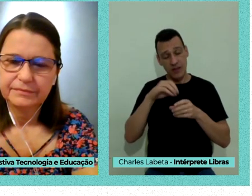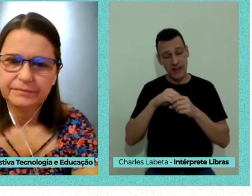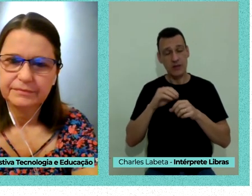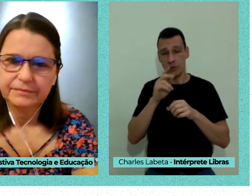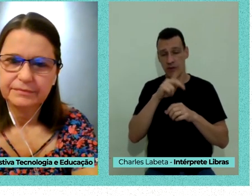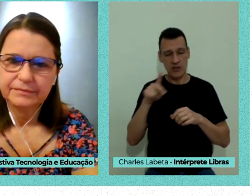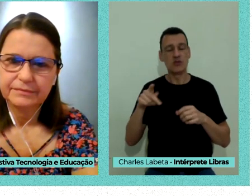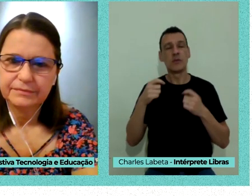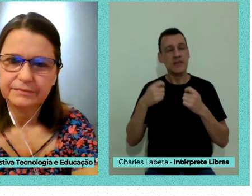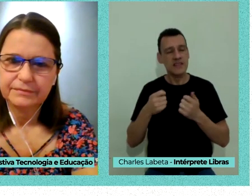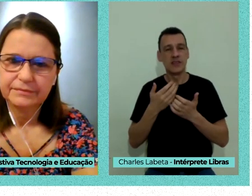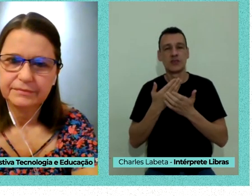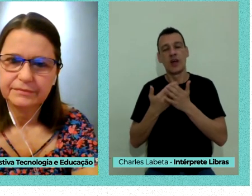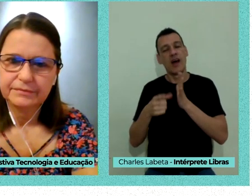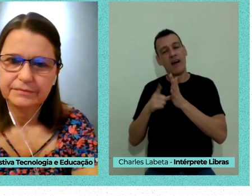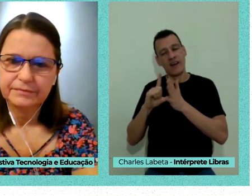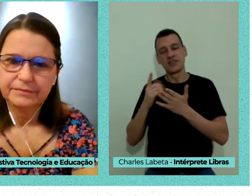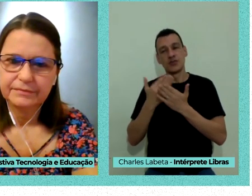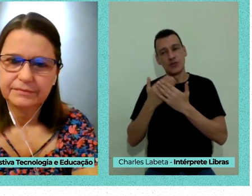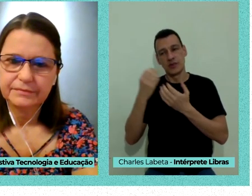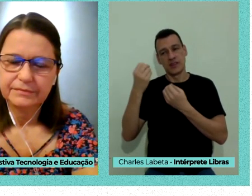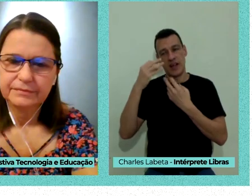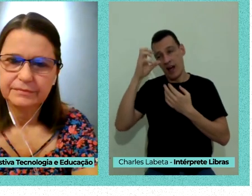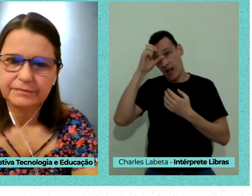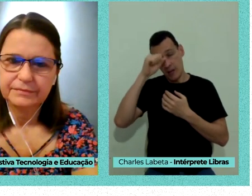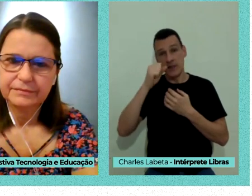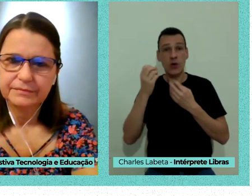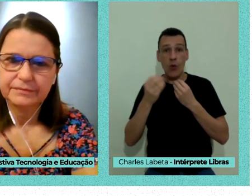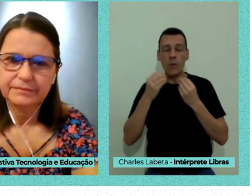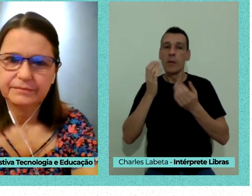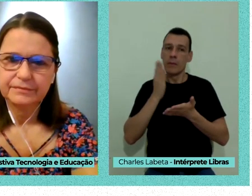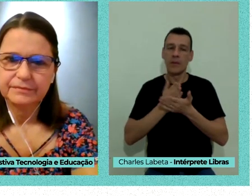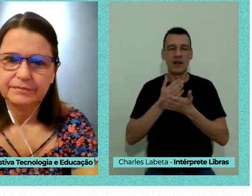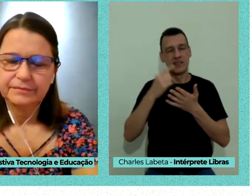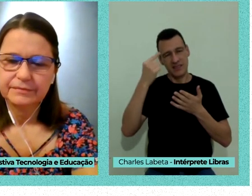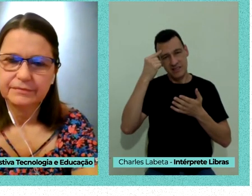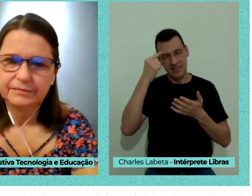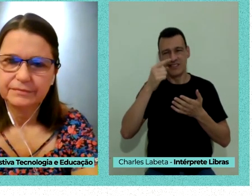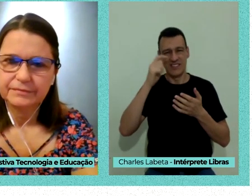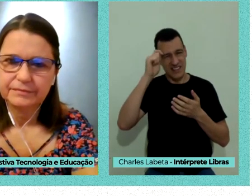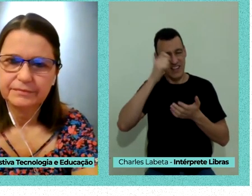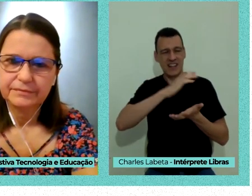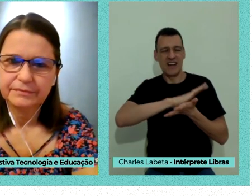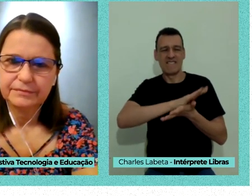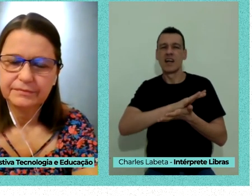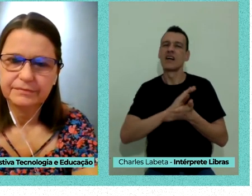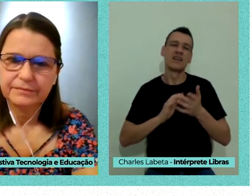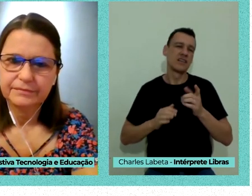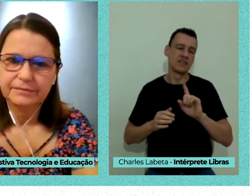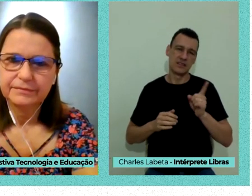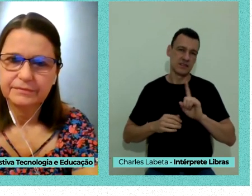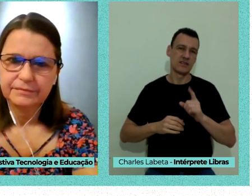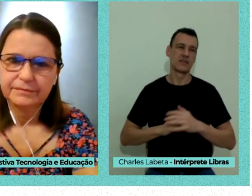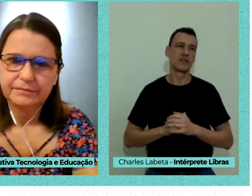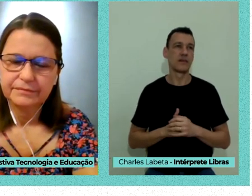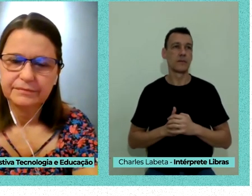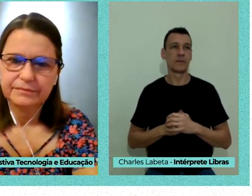precisa estar na conscientização que existe um racismo.